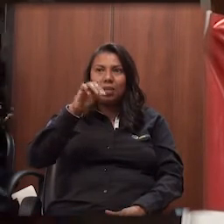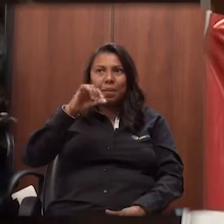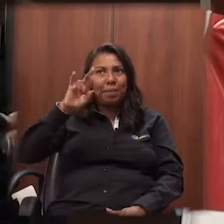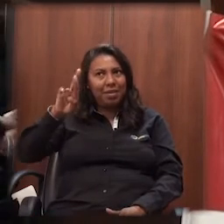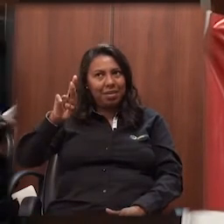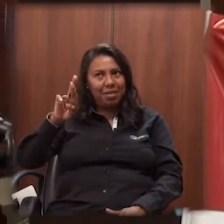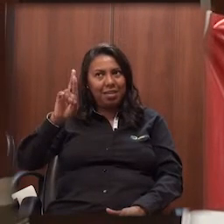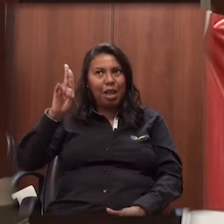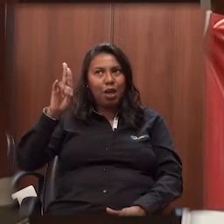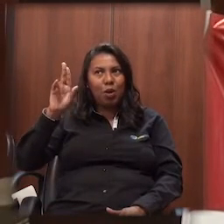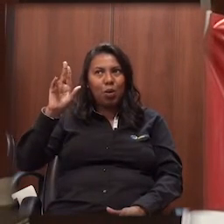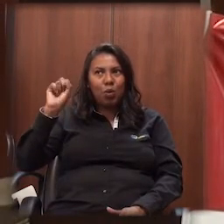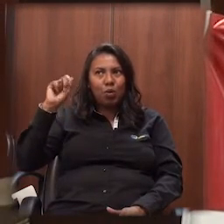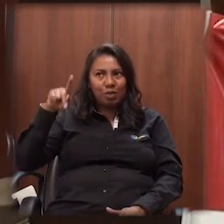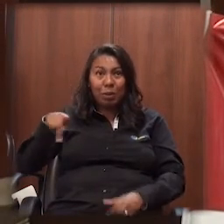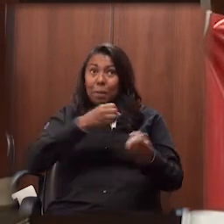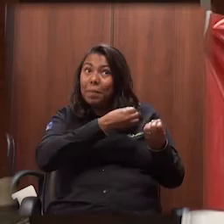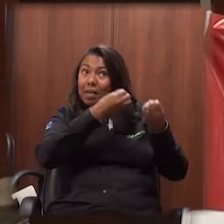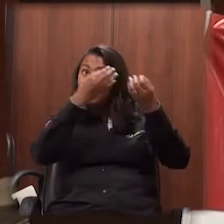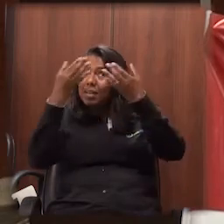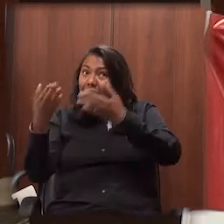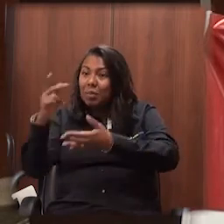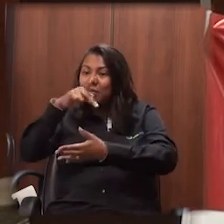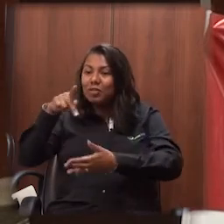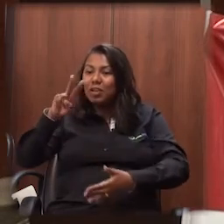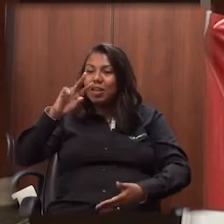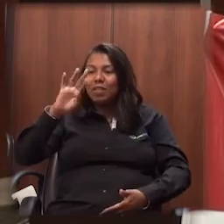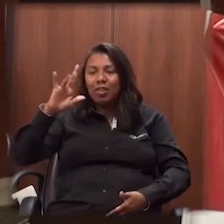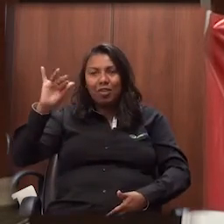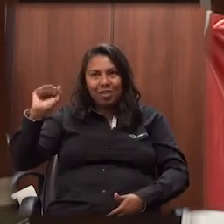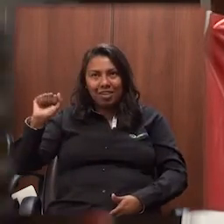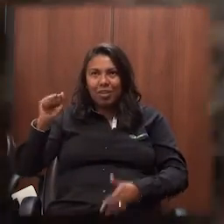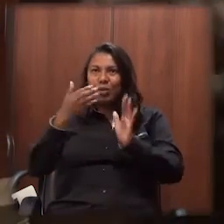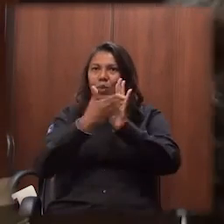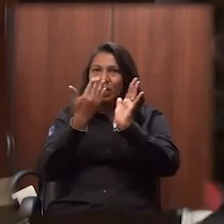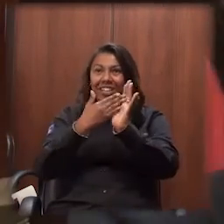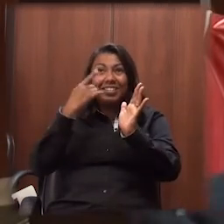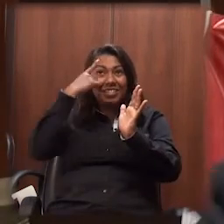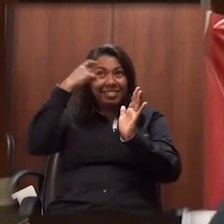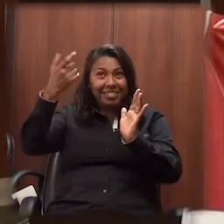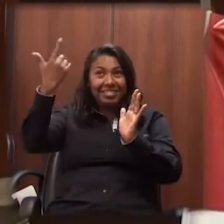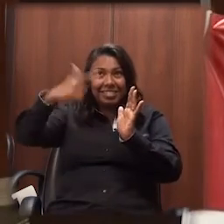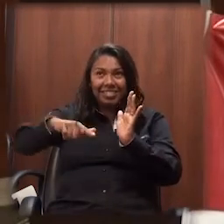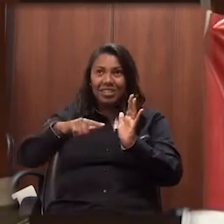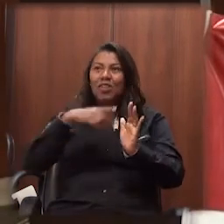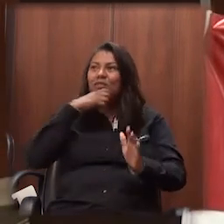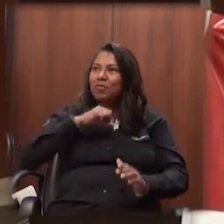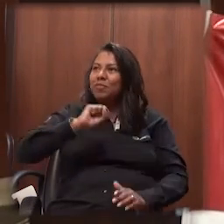para entregar à professora Vitória Benevides o livro Reinventando Freire.